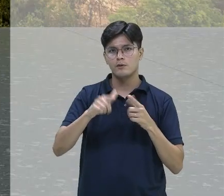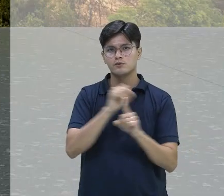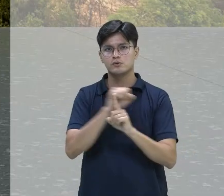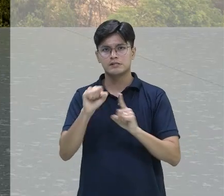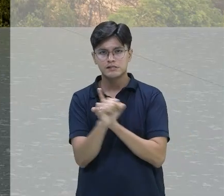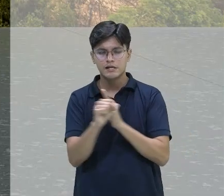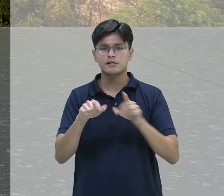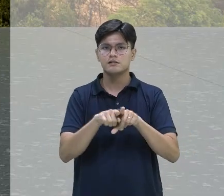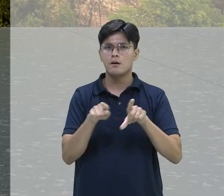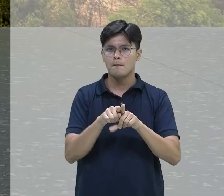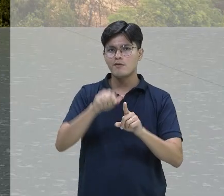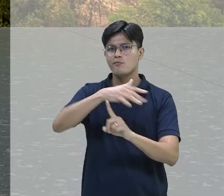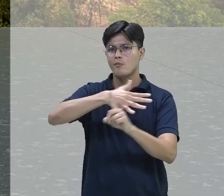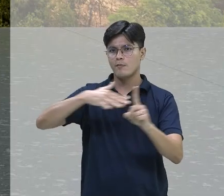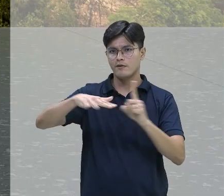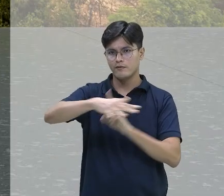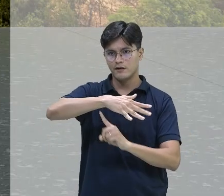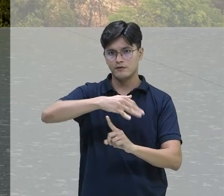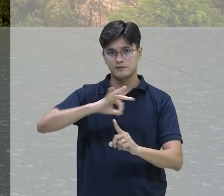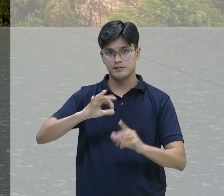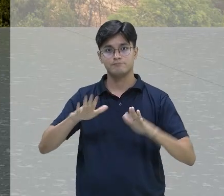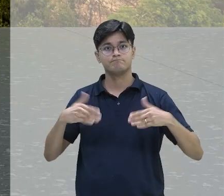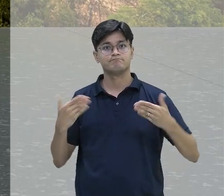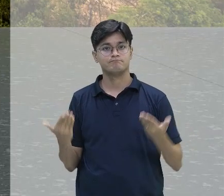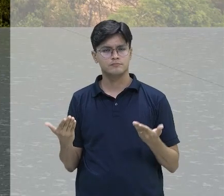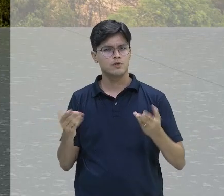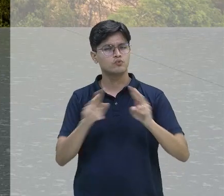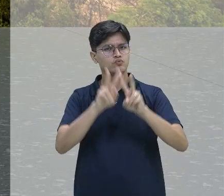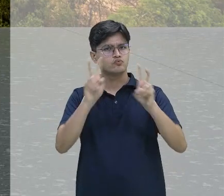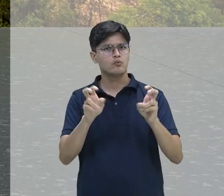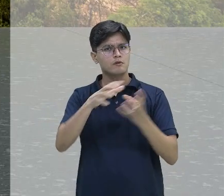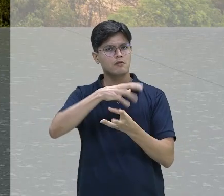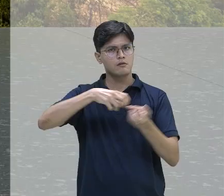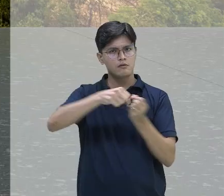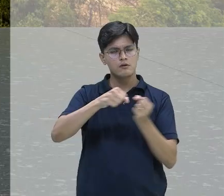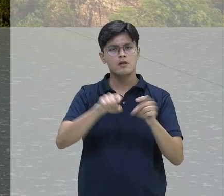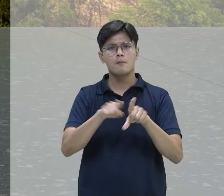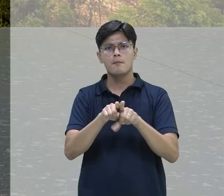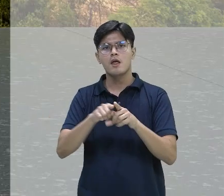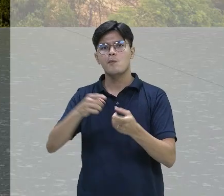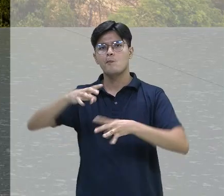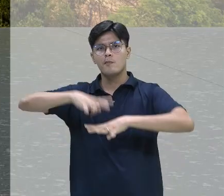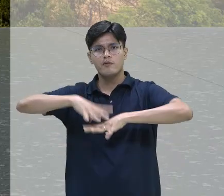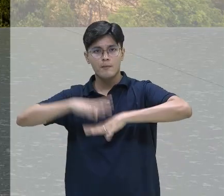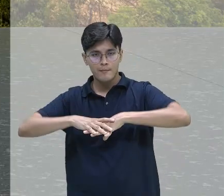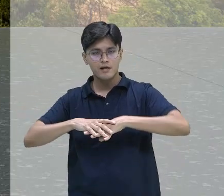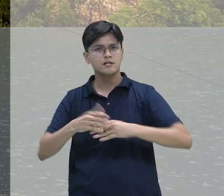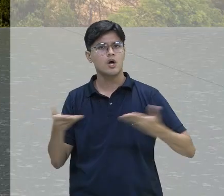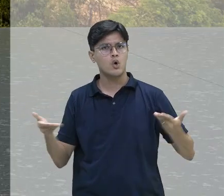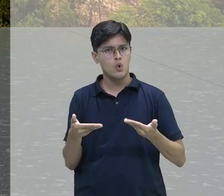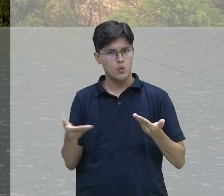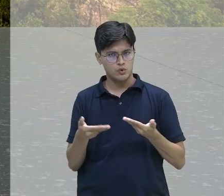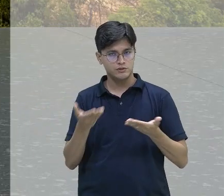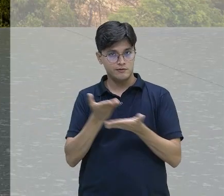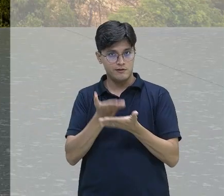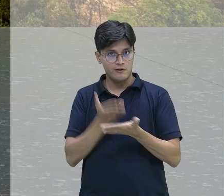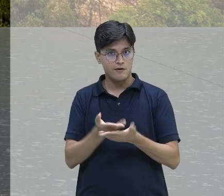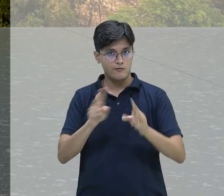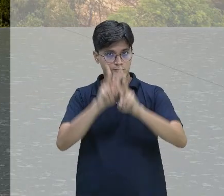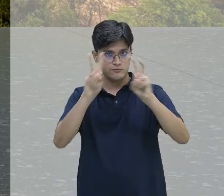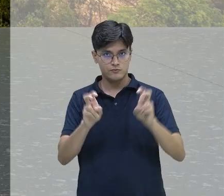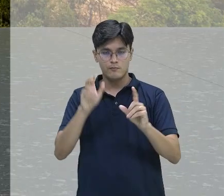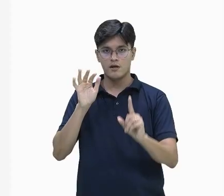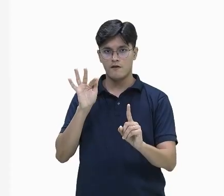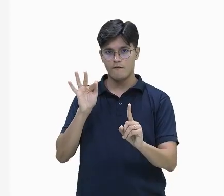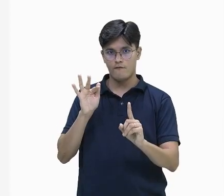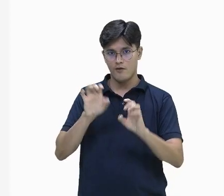tudo isso aqui sobre sustentabilidade, matemática, mas a nossa aula também trata de equação do primeiro grau, tá bom? E aí vamos apresentar agora para você,